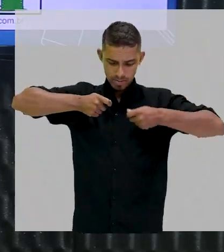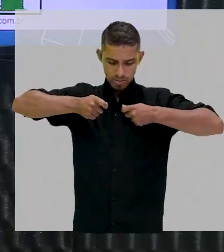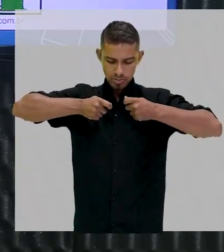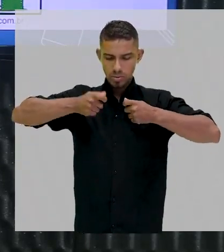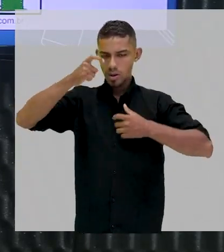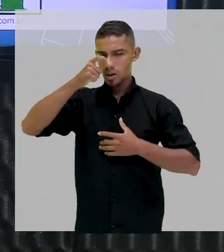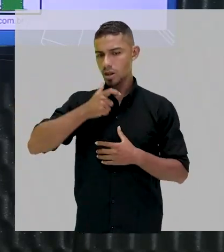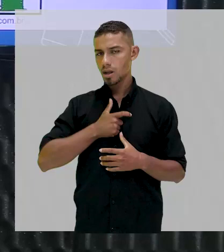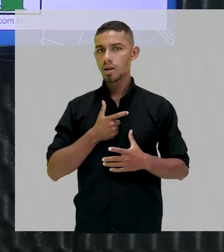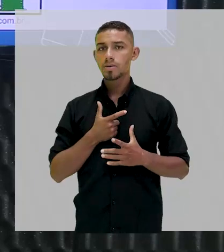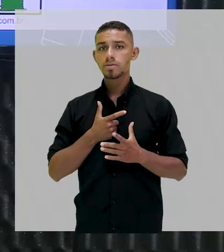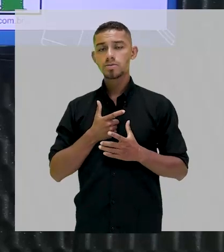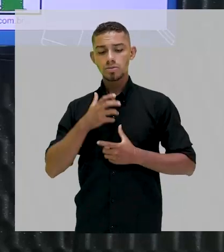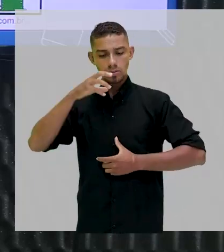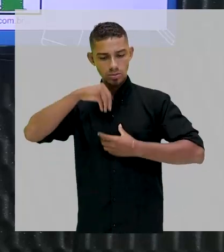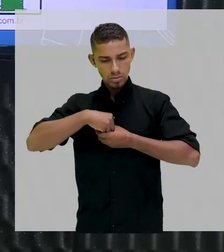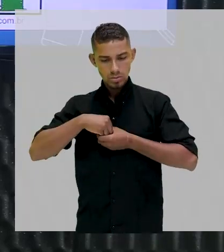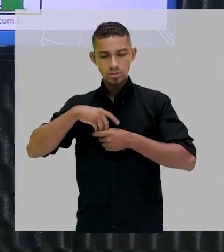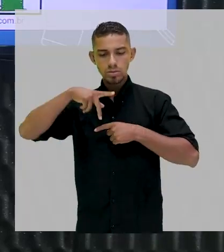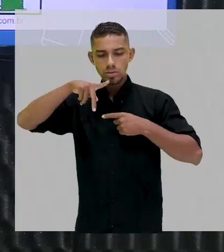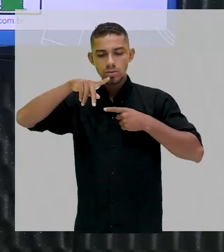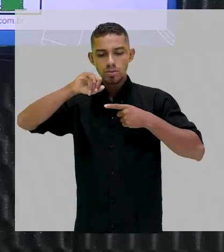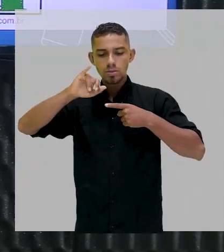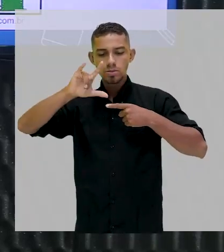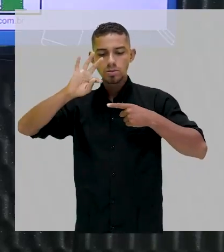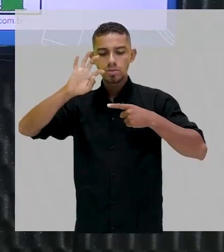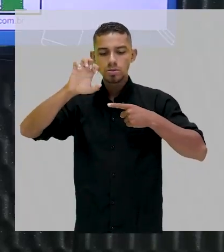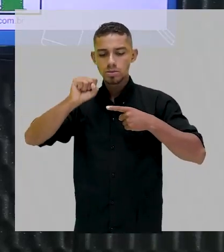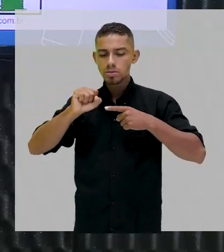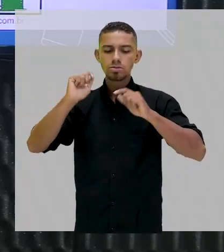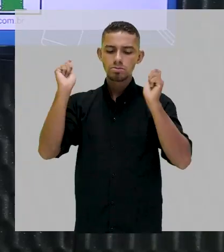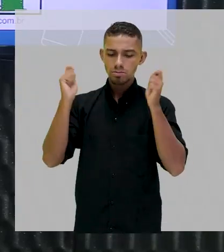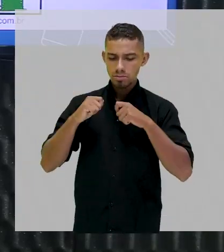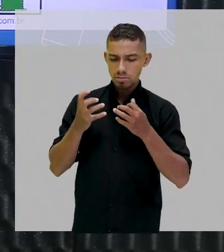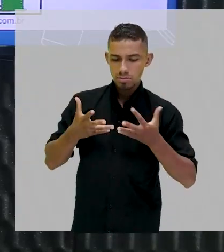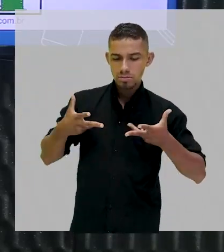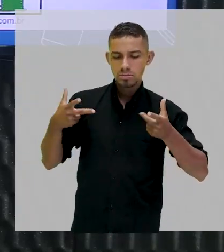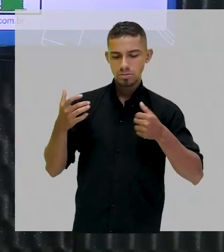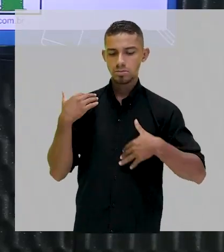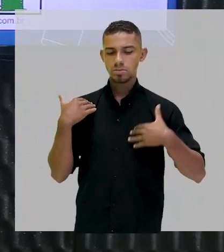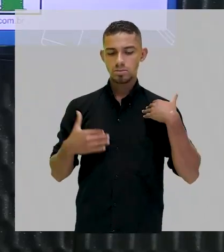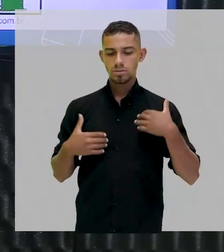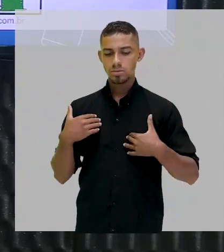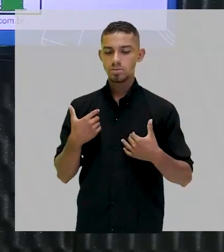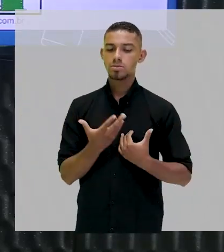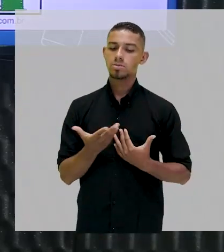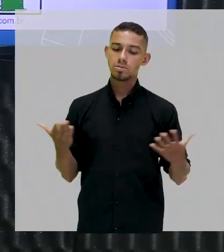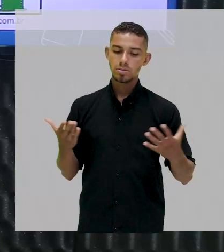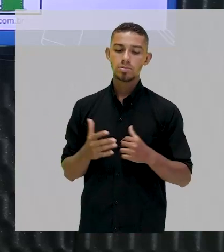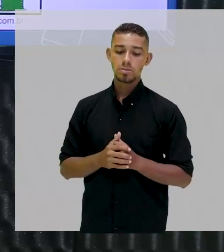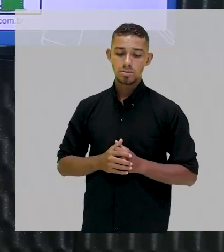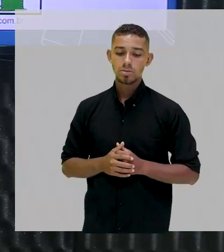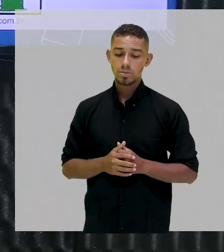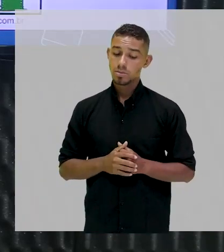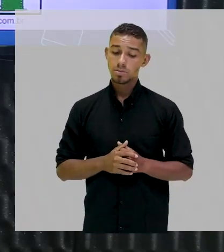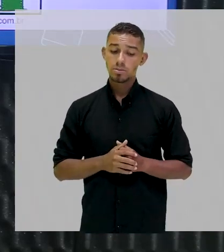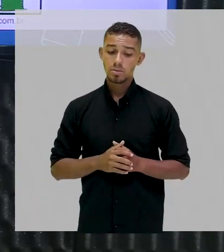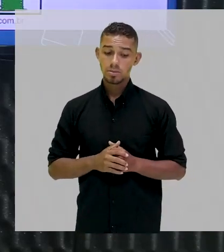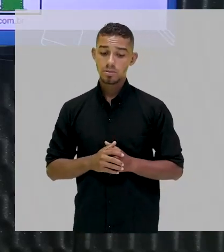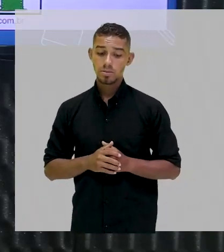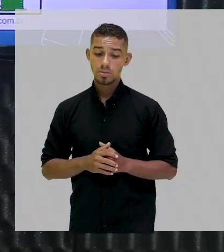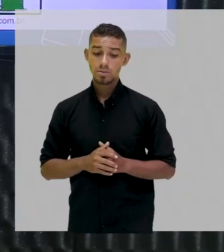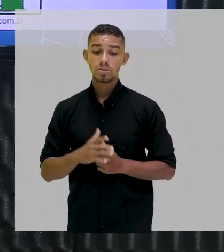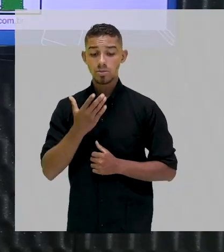que dentro do Pilates, nós trabalhamos as nossas capacidades físicas. Claro, óbvio, que